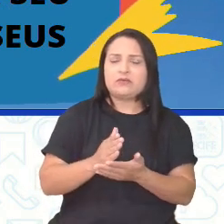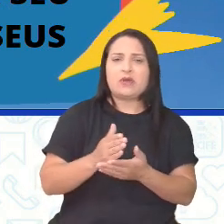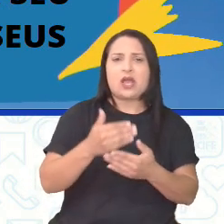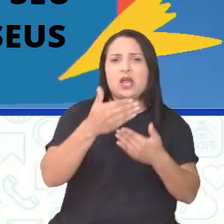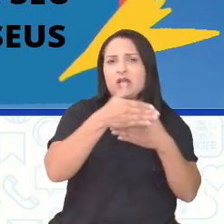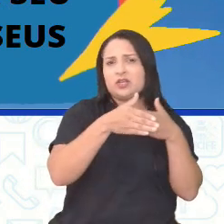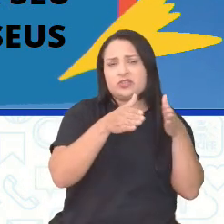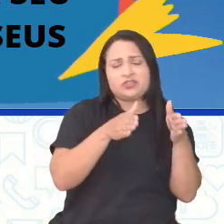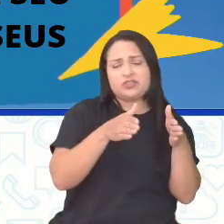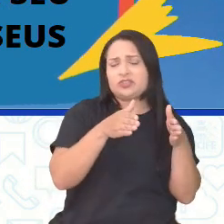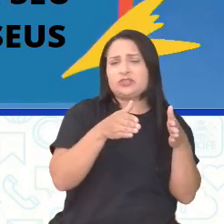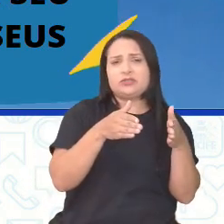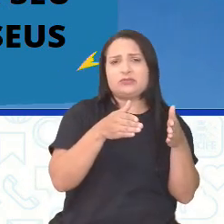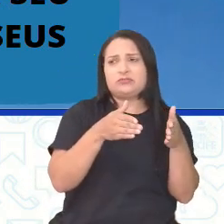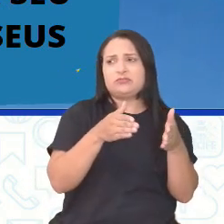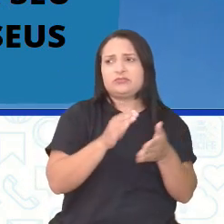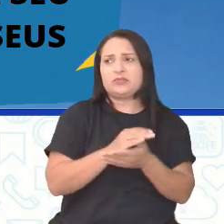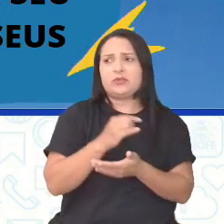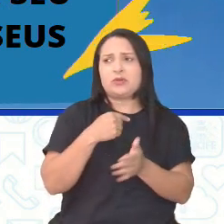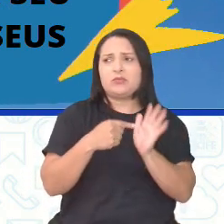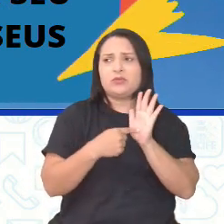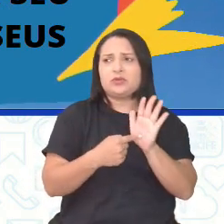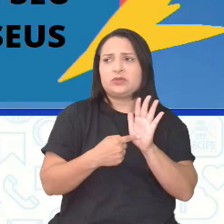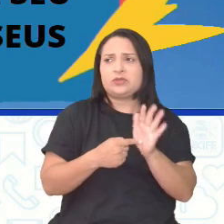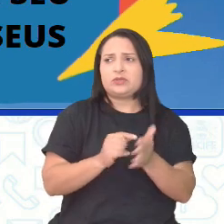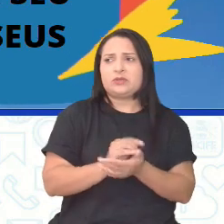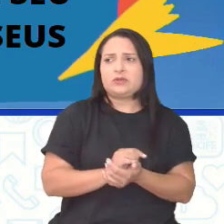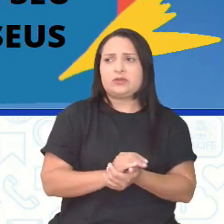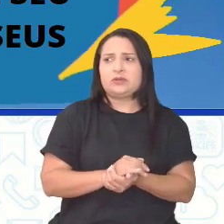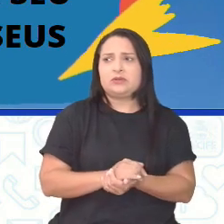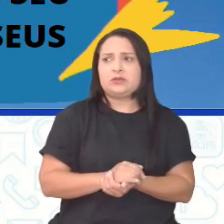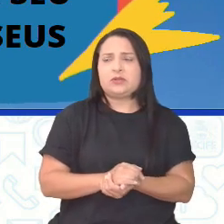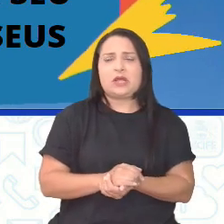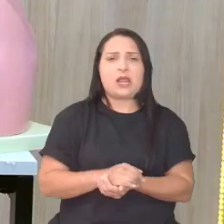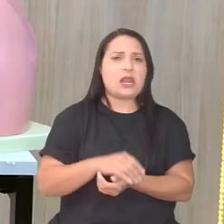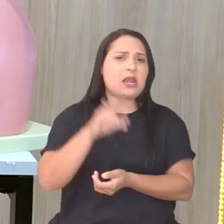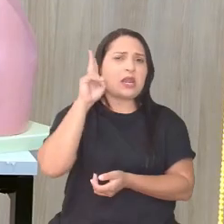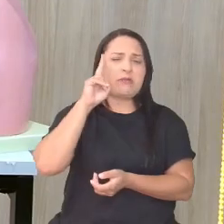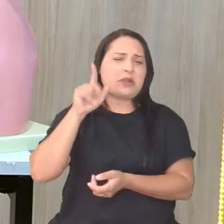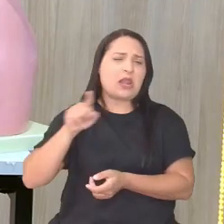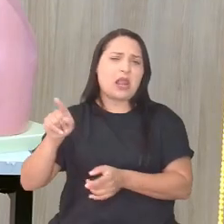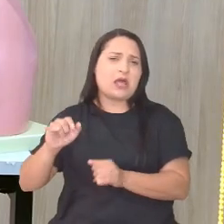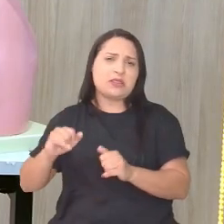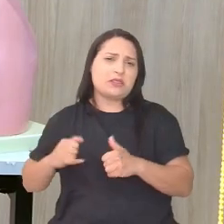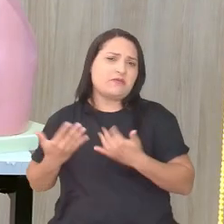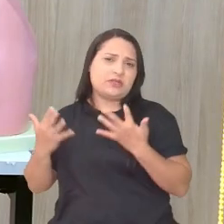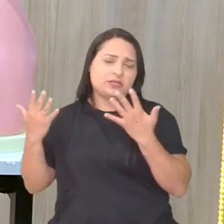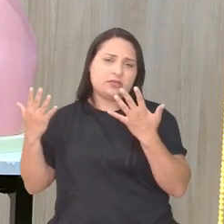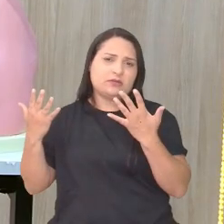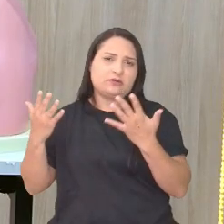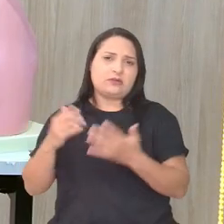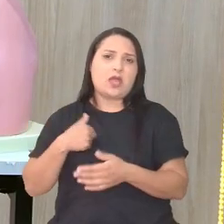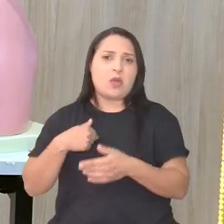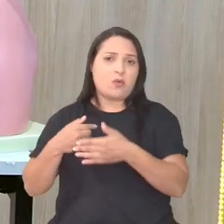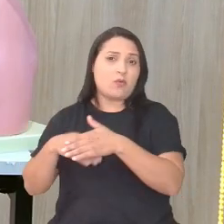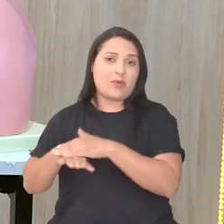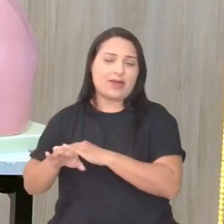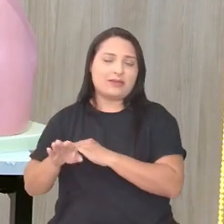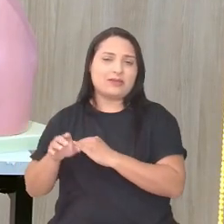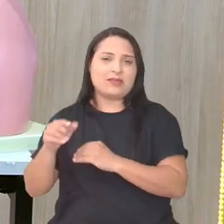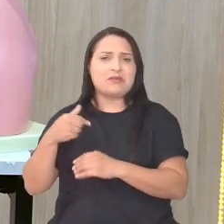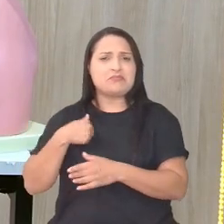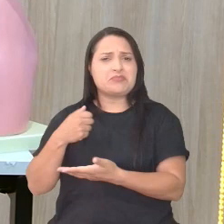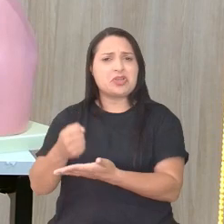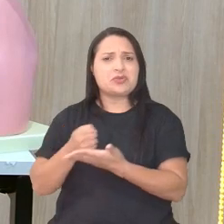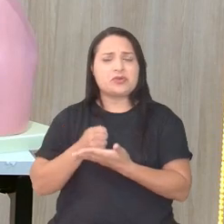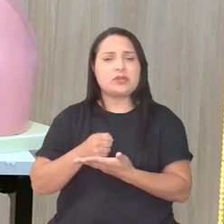que foi, ó, gente. Deixa eu mostrar aqui. Uma caixinha de uma lembrancinha lá de aniversário. Então, eu guardei. Ela vai servir